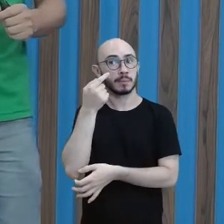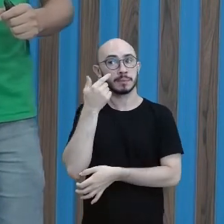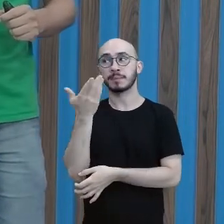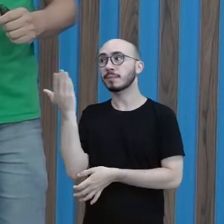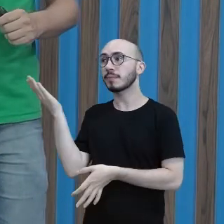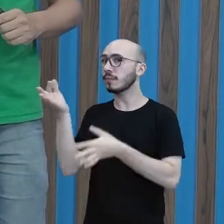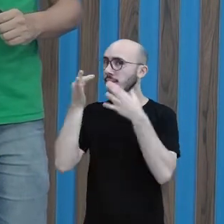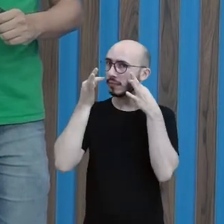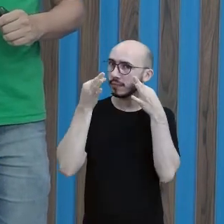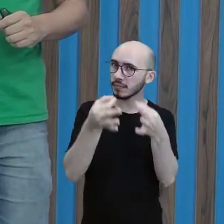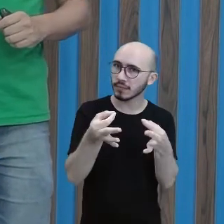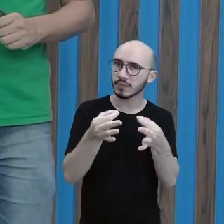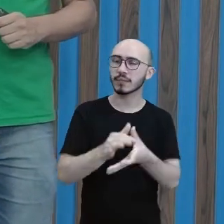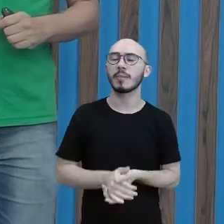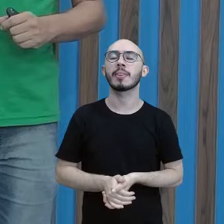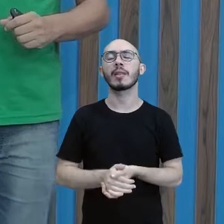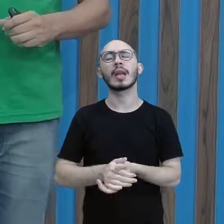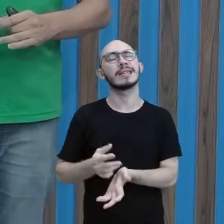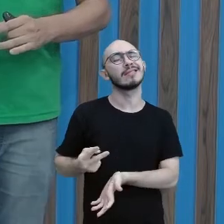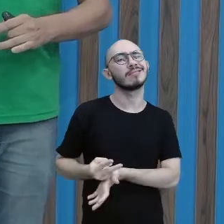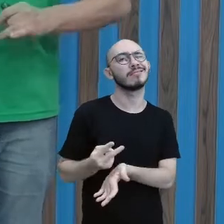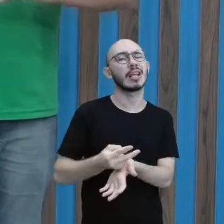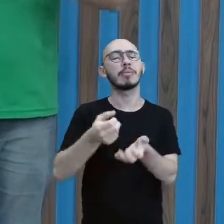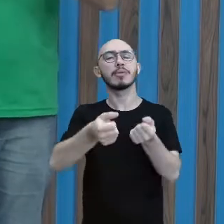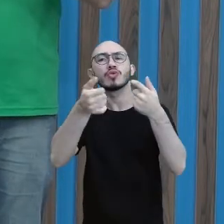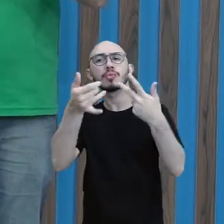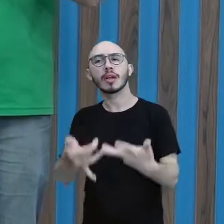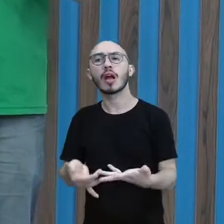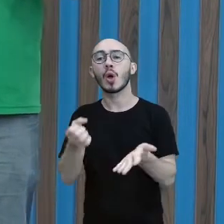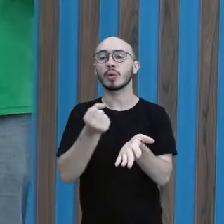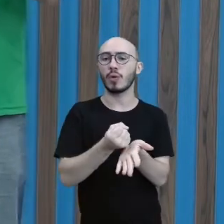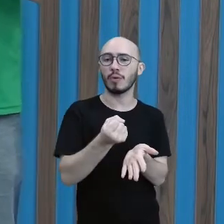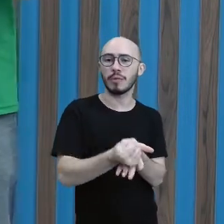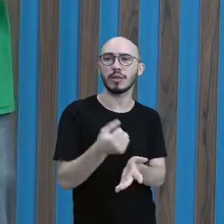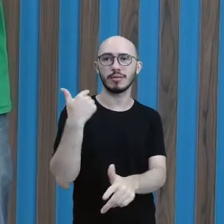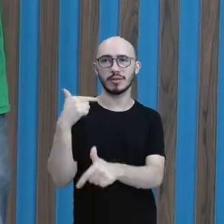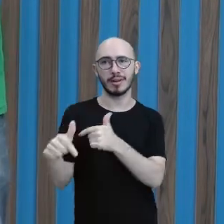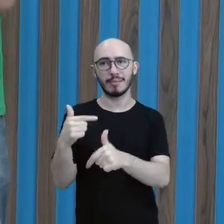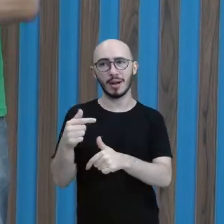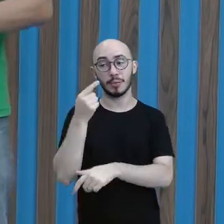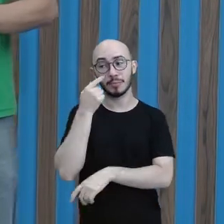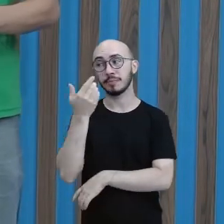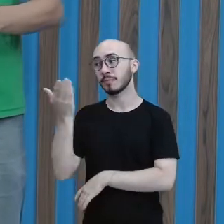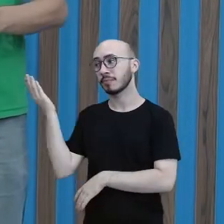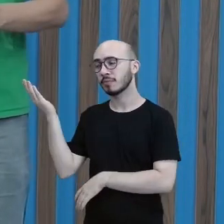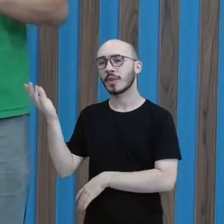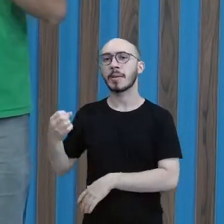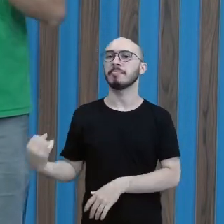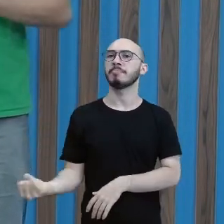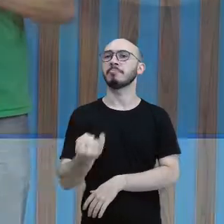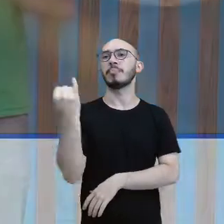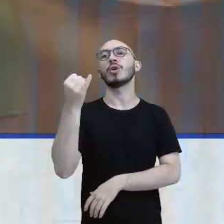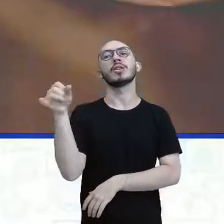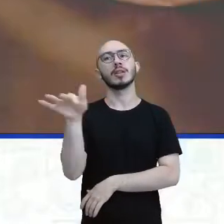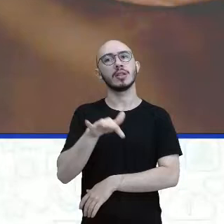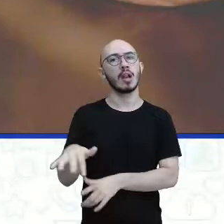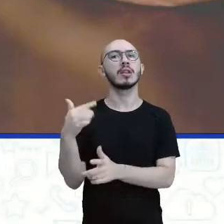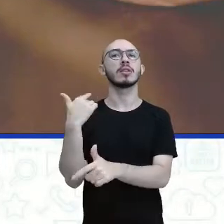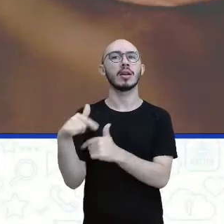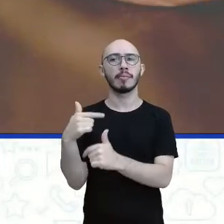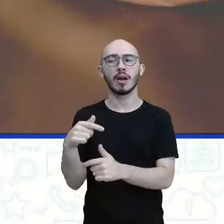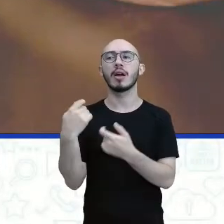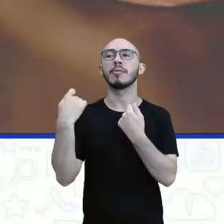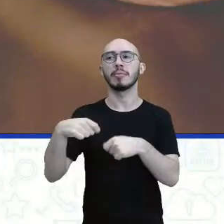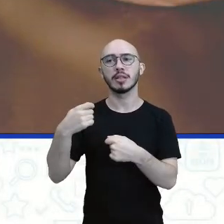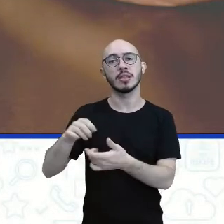coisa importante. Eu tenho falado aqui sempre que a carteira de trabalho é um documento fundamental no mundo do trabalho. Essa carteira, ela precisa ser